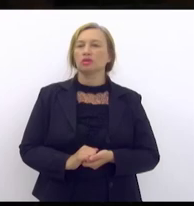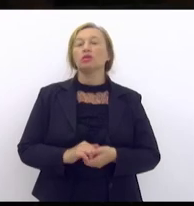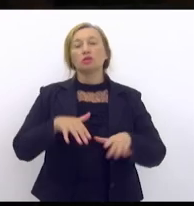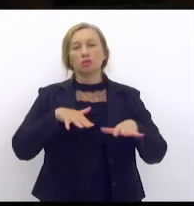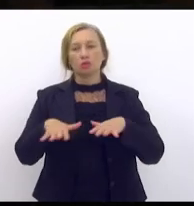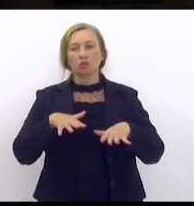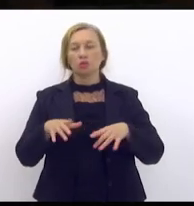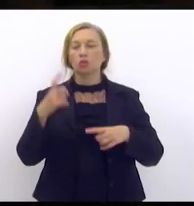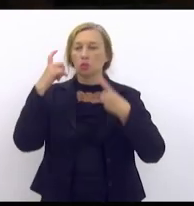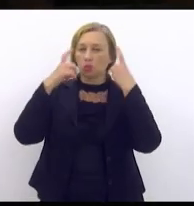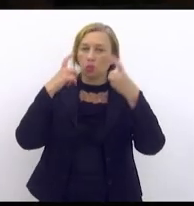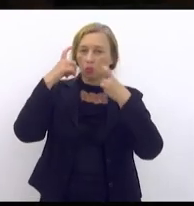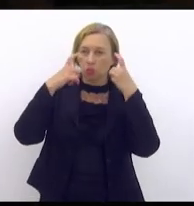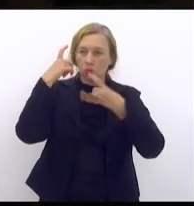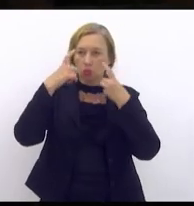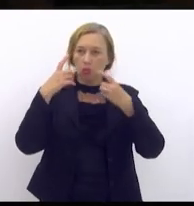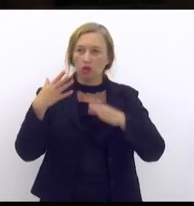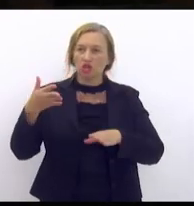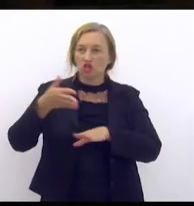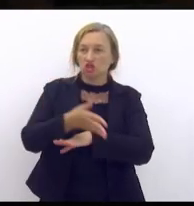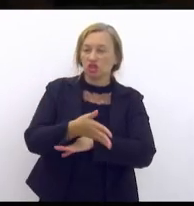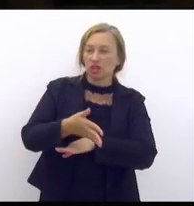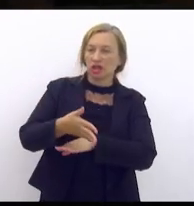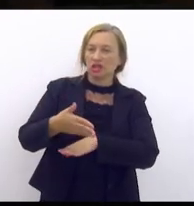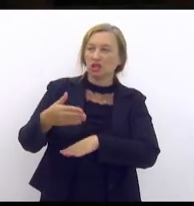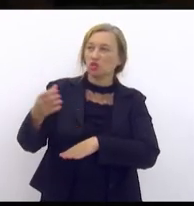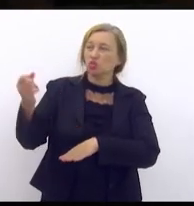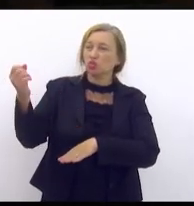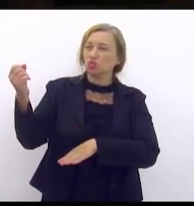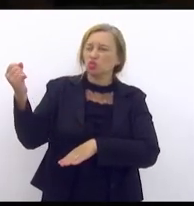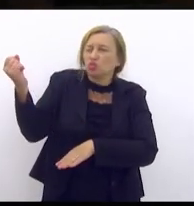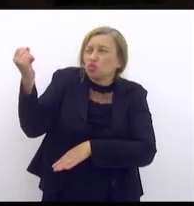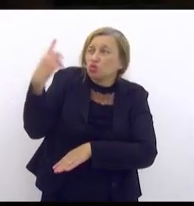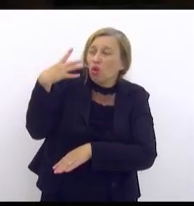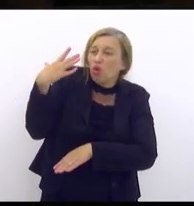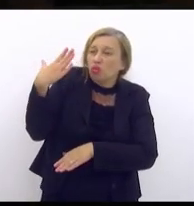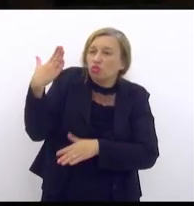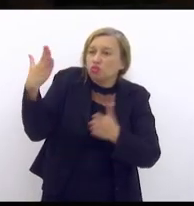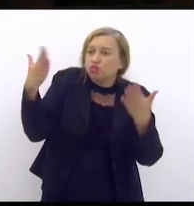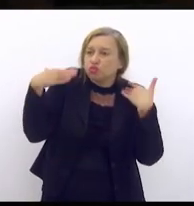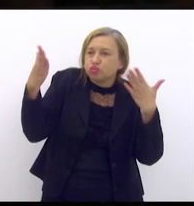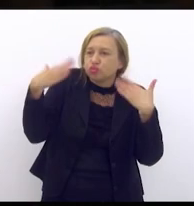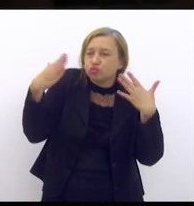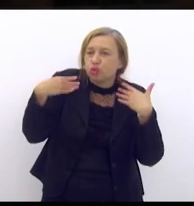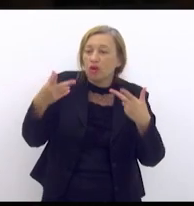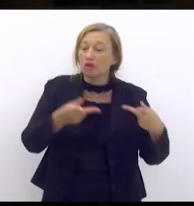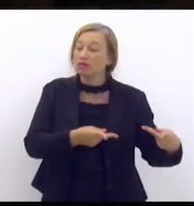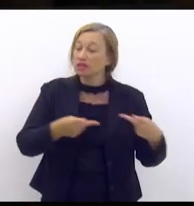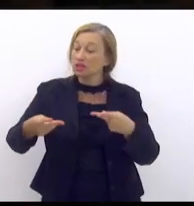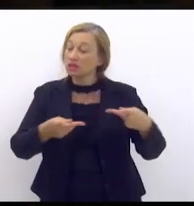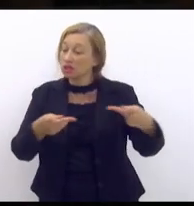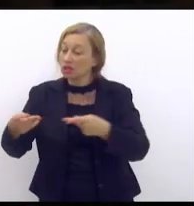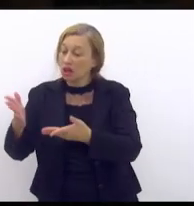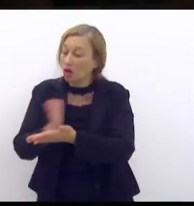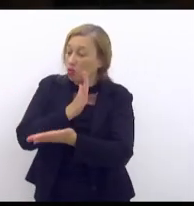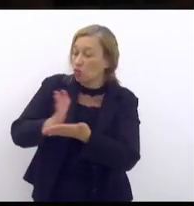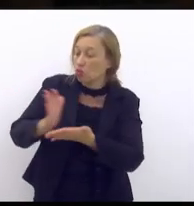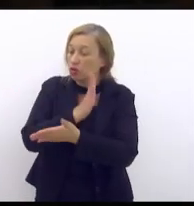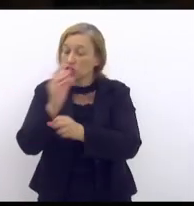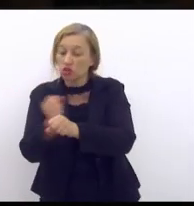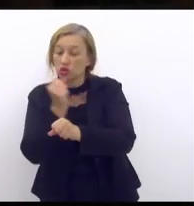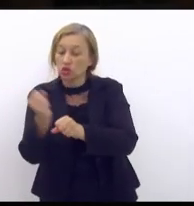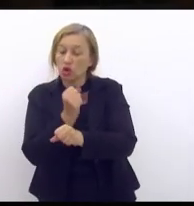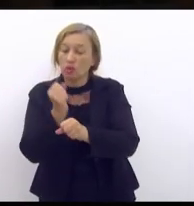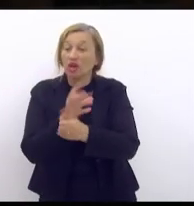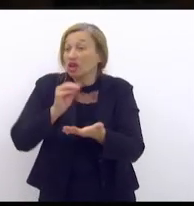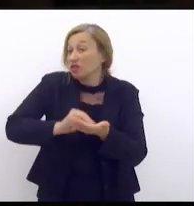movimentos preocupados com a chegada do verão. Nós estamos visitando algumas obras que estão inacabadas pelo